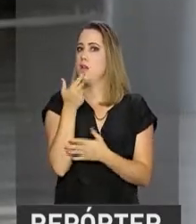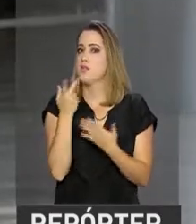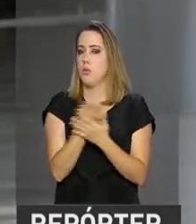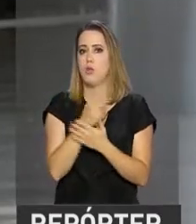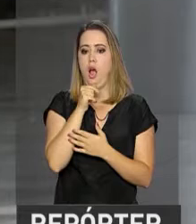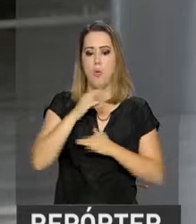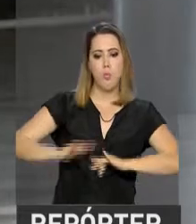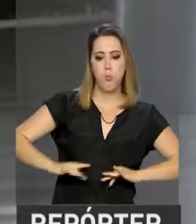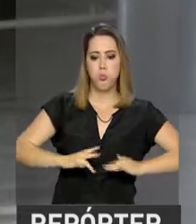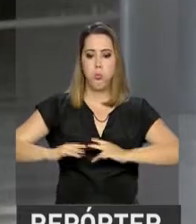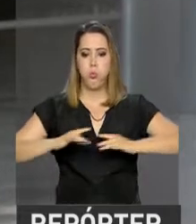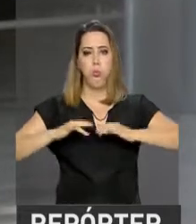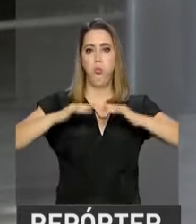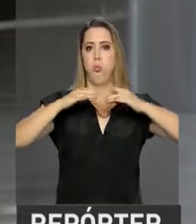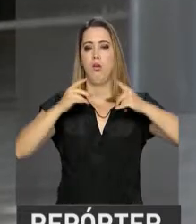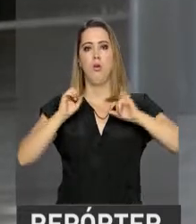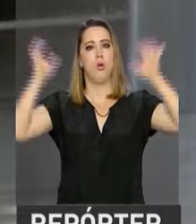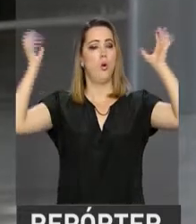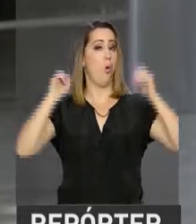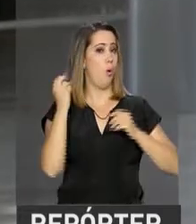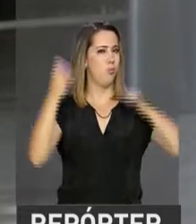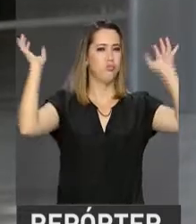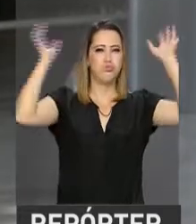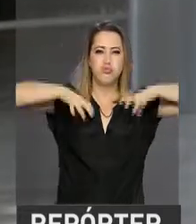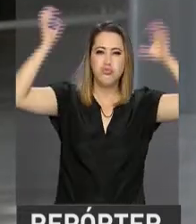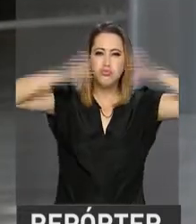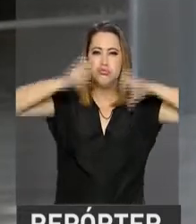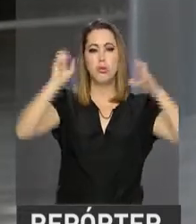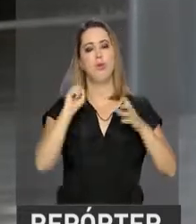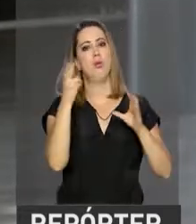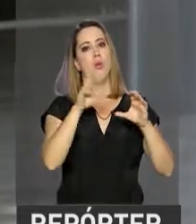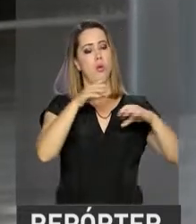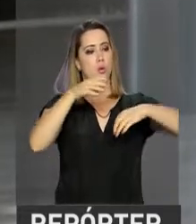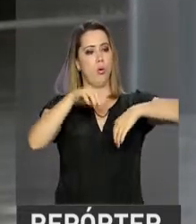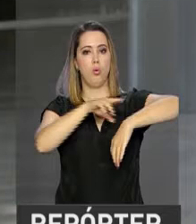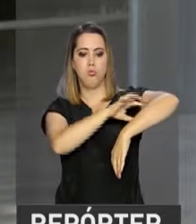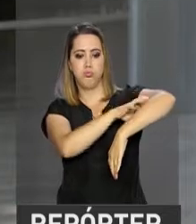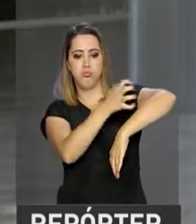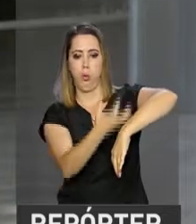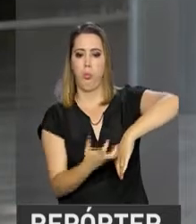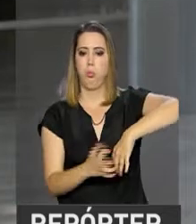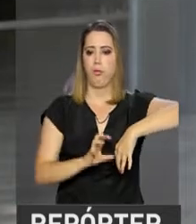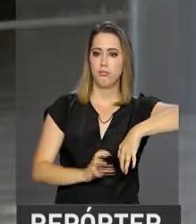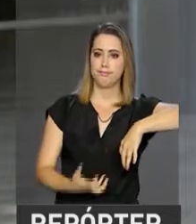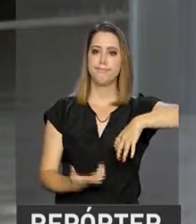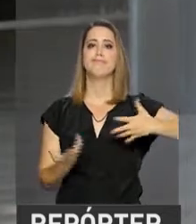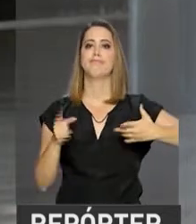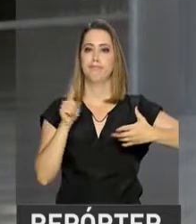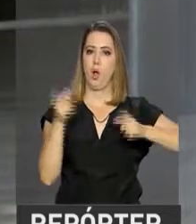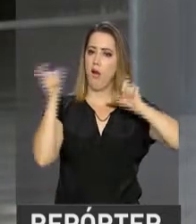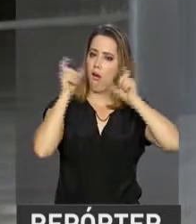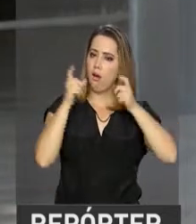inundações alagamentos temporais perigo de deslizamento de terra entre outros desastres as mensagens serão